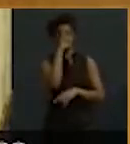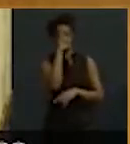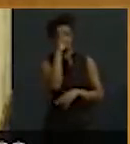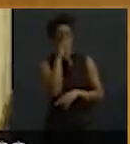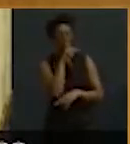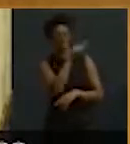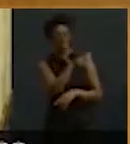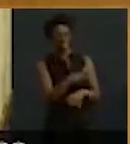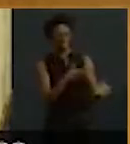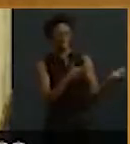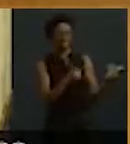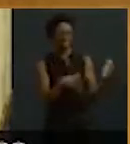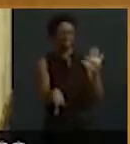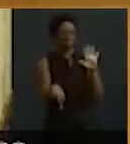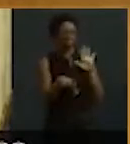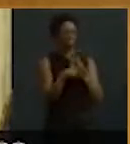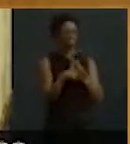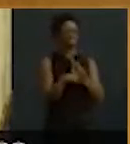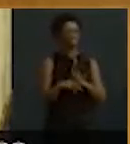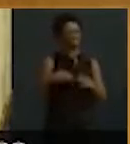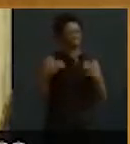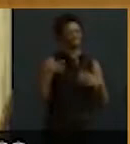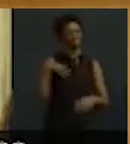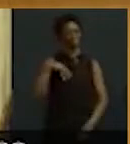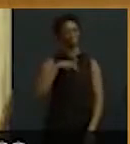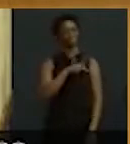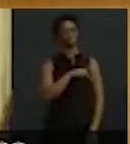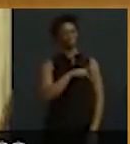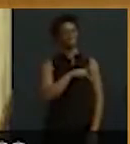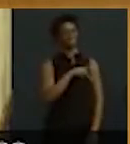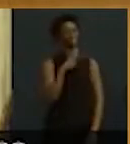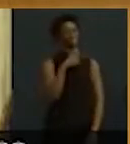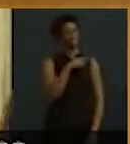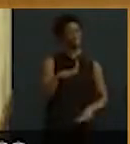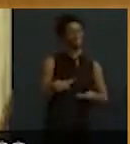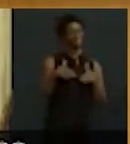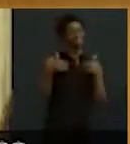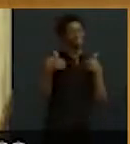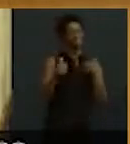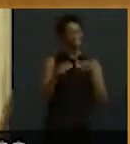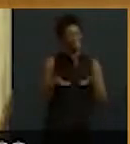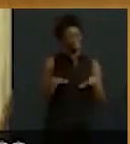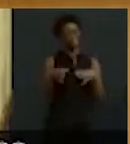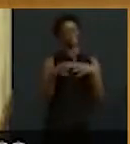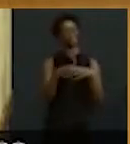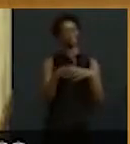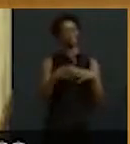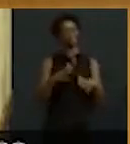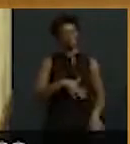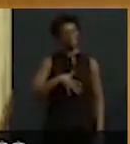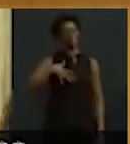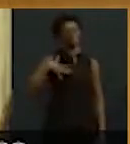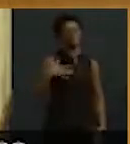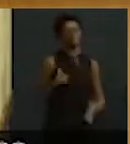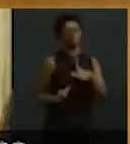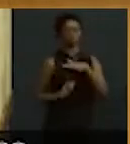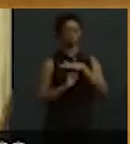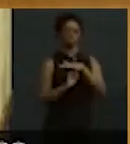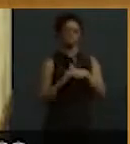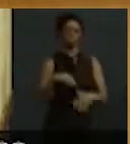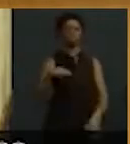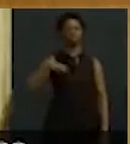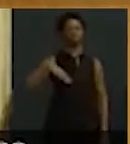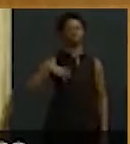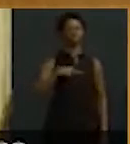jovem membro do Ministério Público enobrece a categoria e traz orgulho à instituição. O Ministério Público